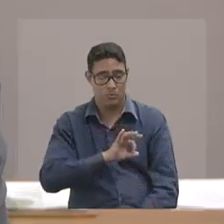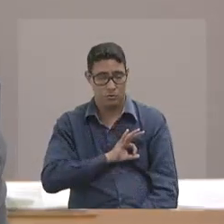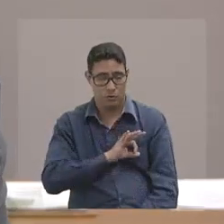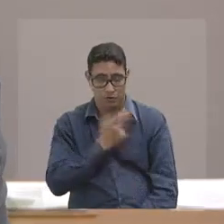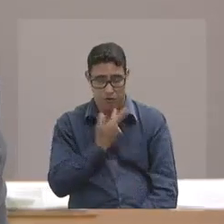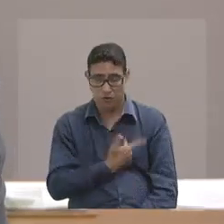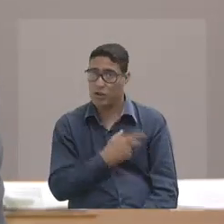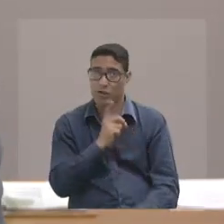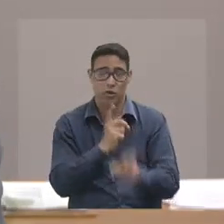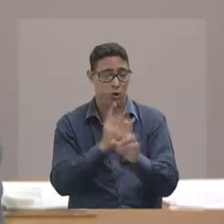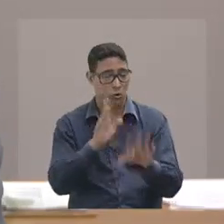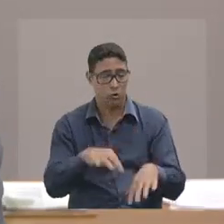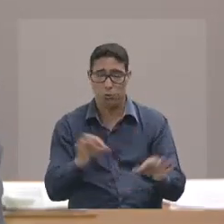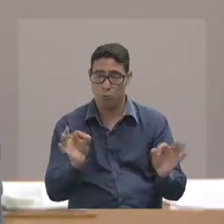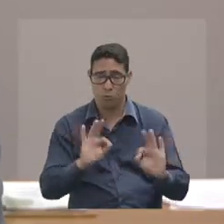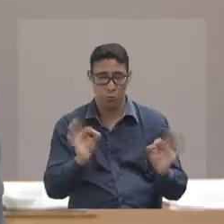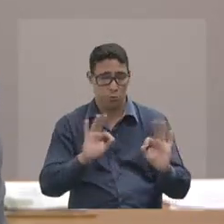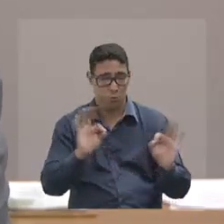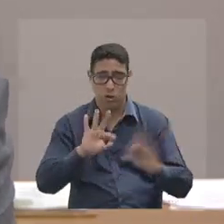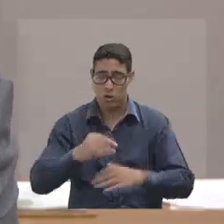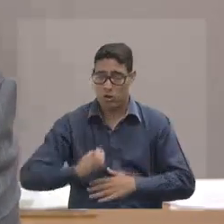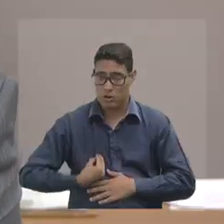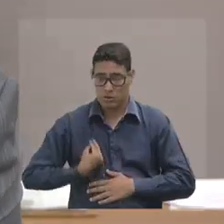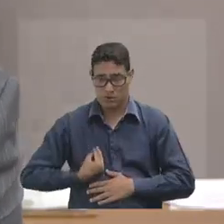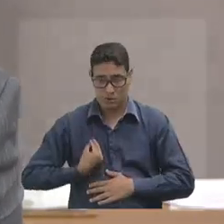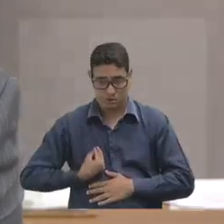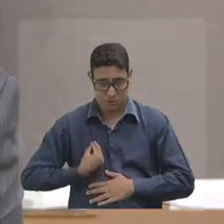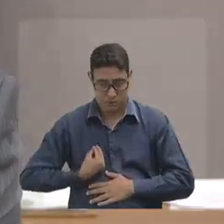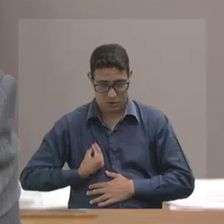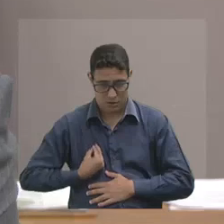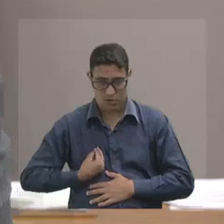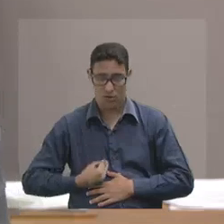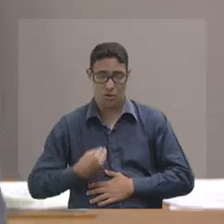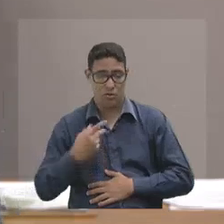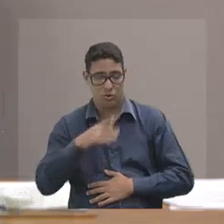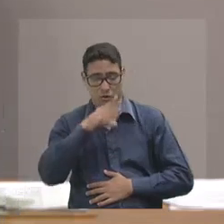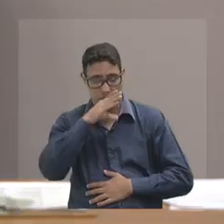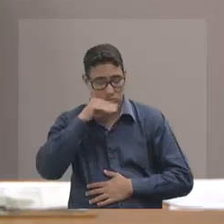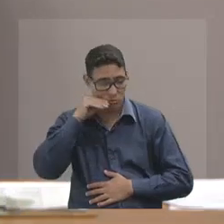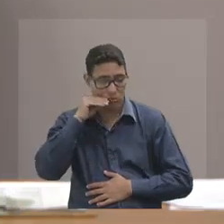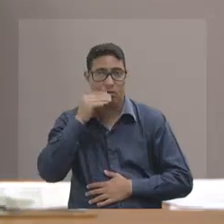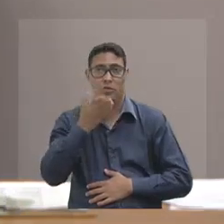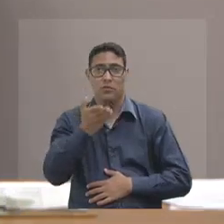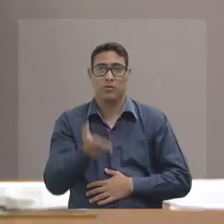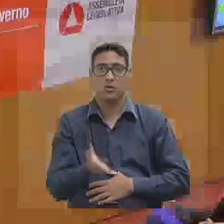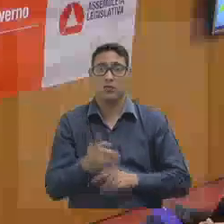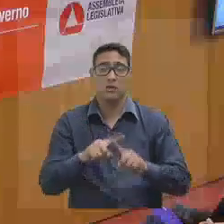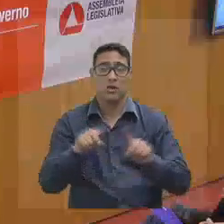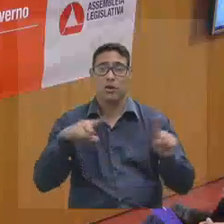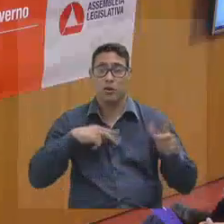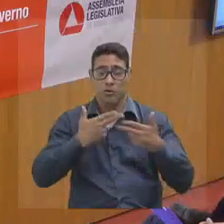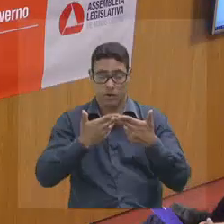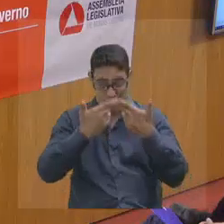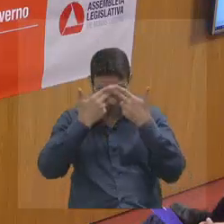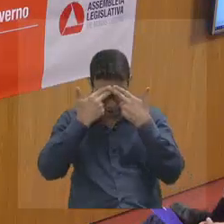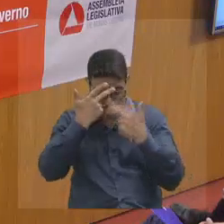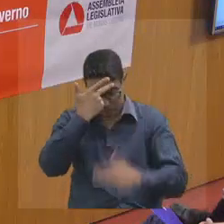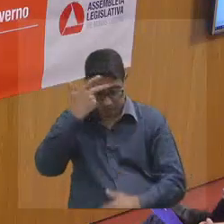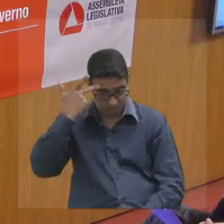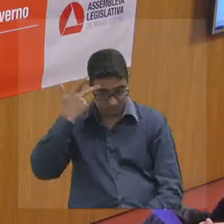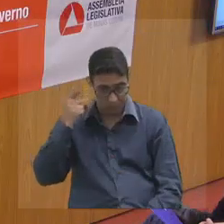nenhum indício de participação por parte desse servidor agora olha o trauma que gerou nesse servidor